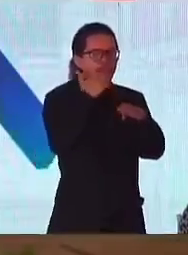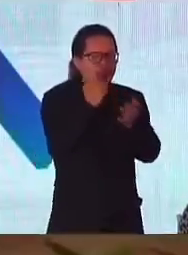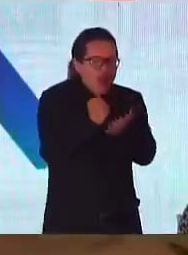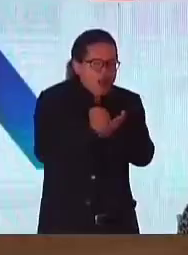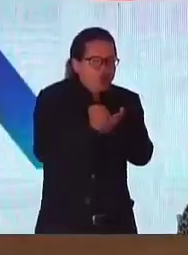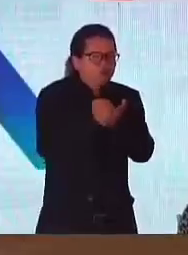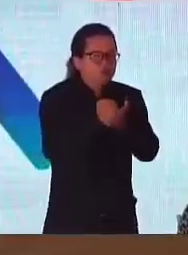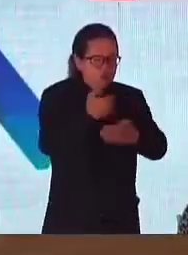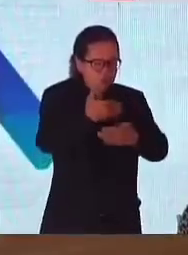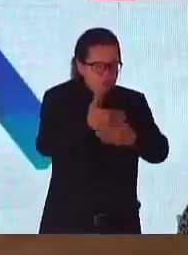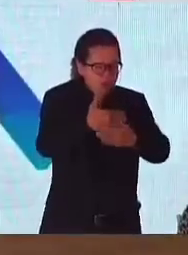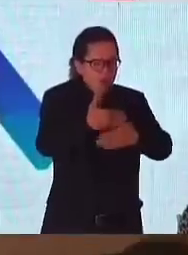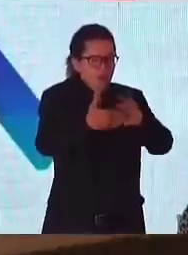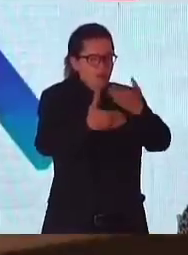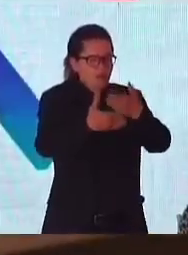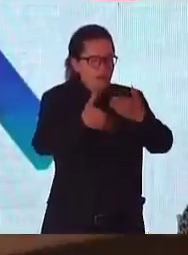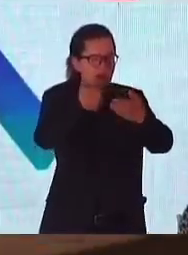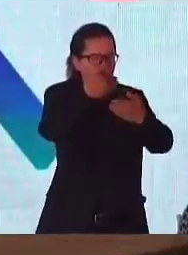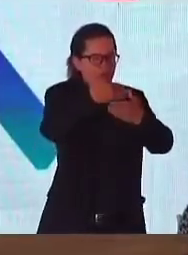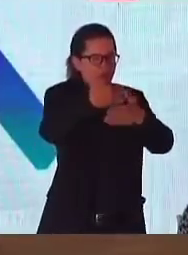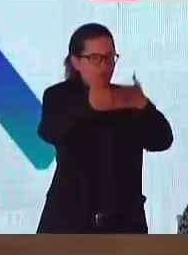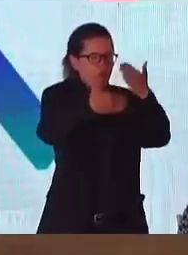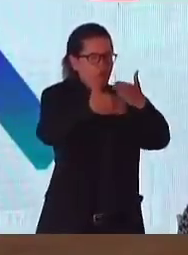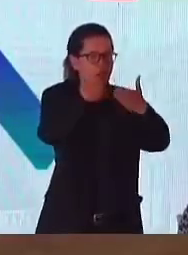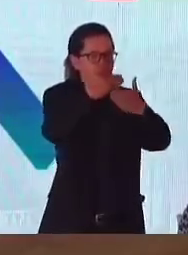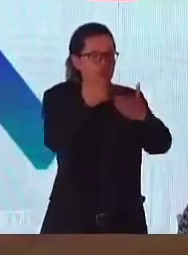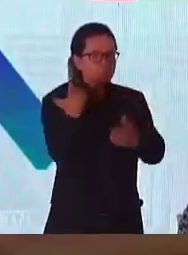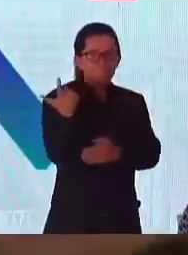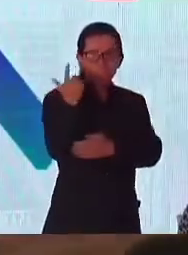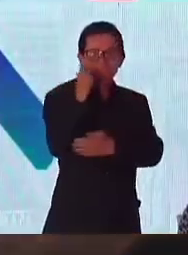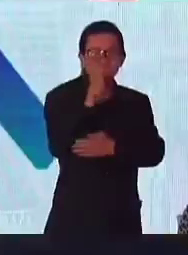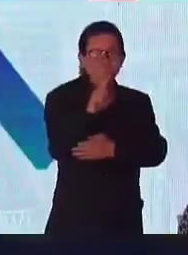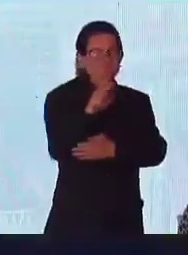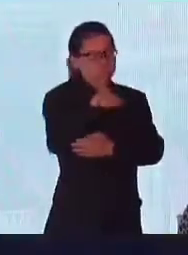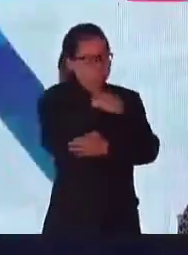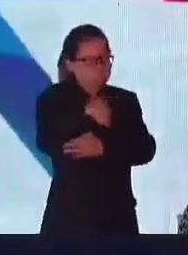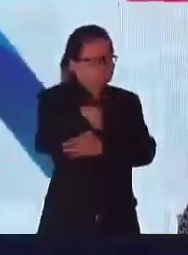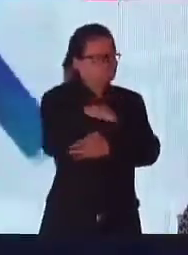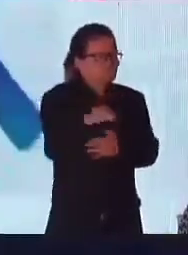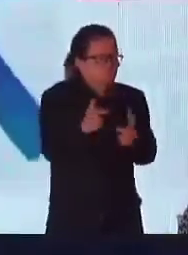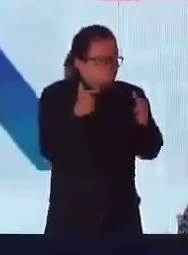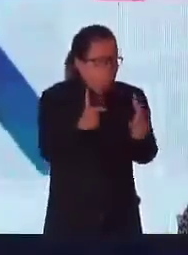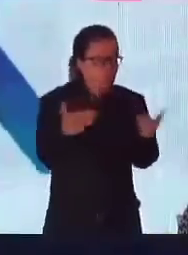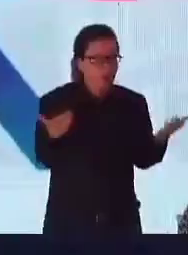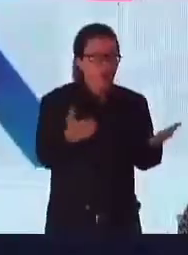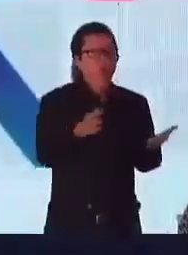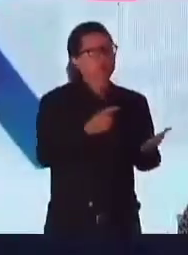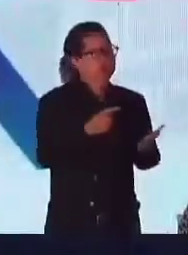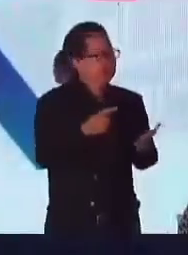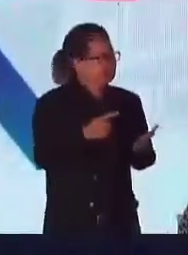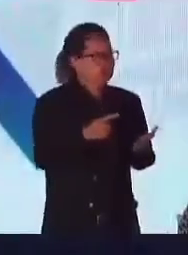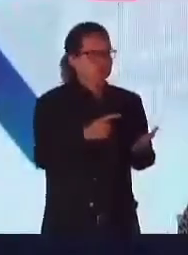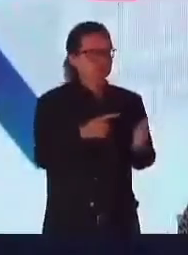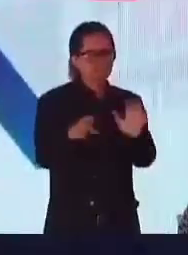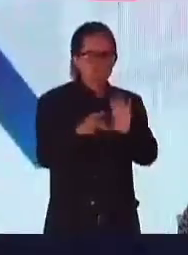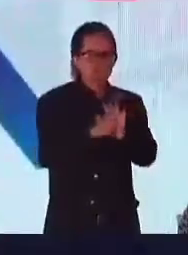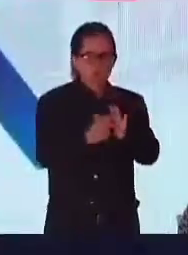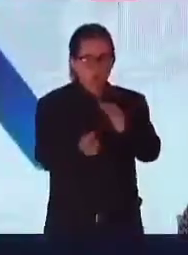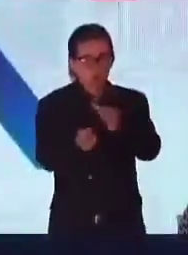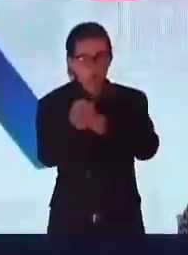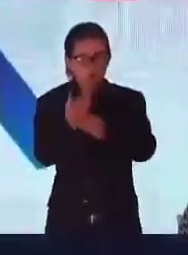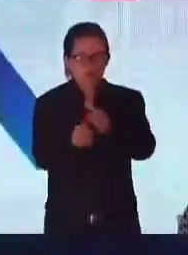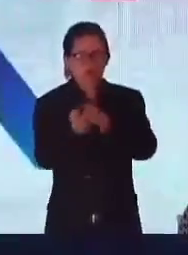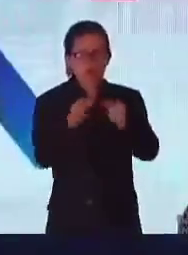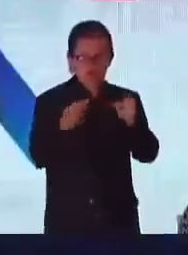equipamento físico que está se tornando os maiores espaços, ambientes de produção tecnológica e